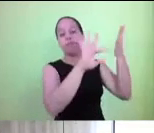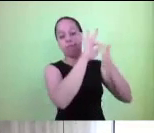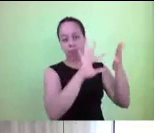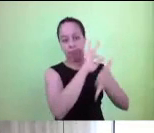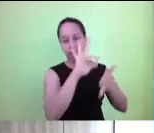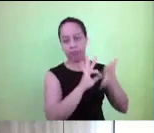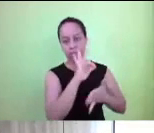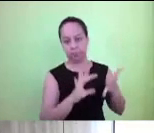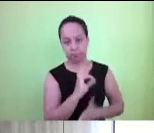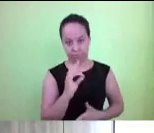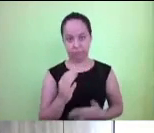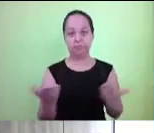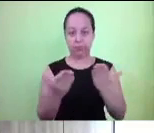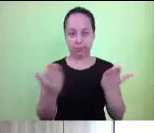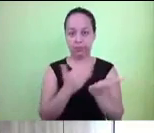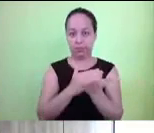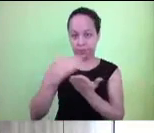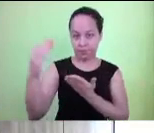28/2020.